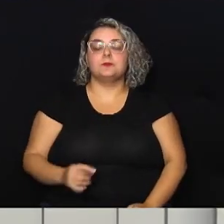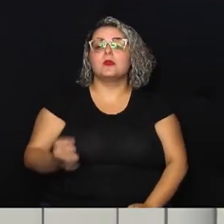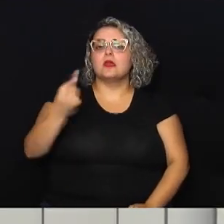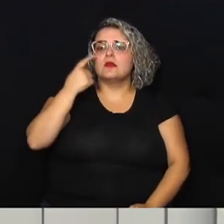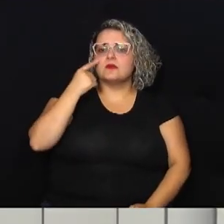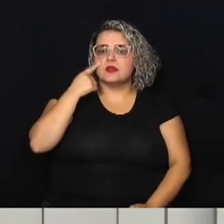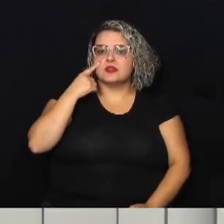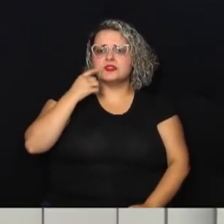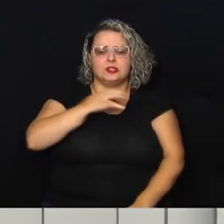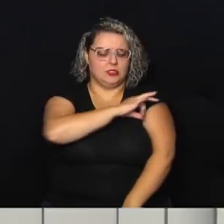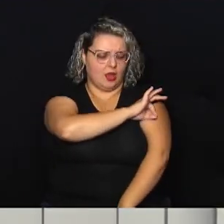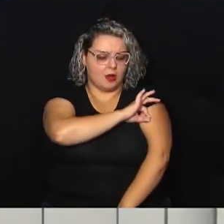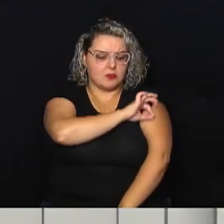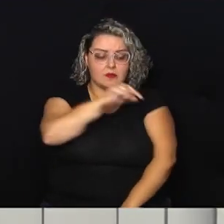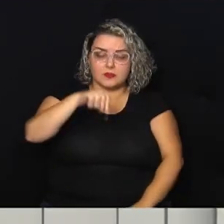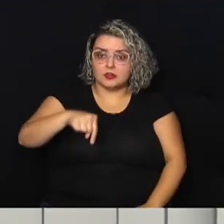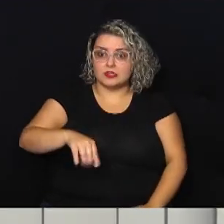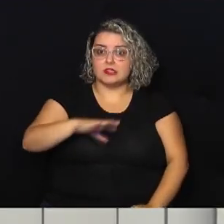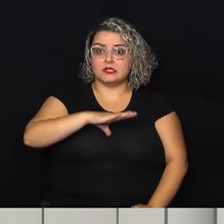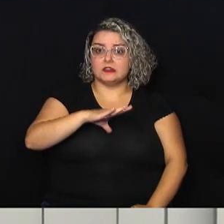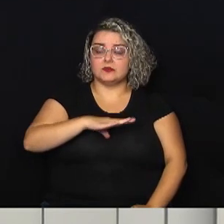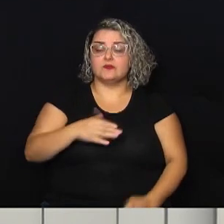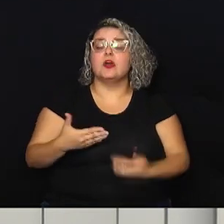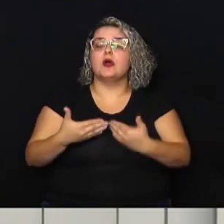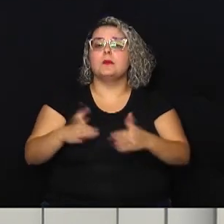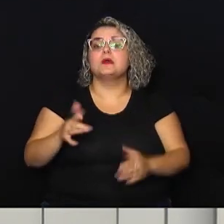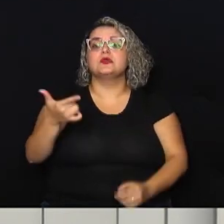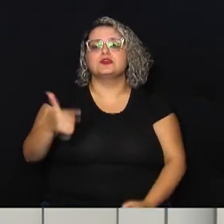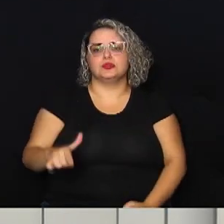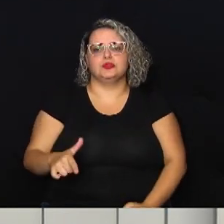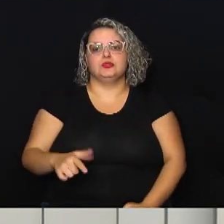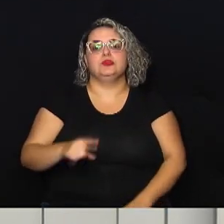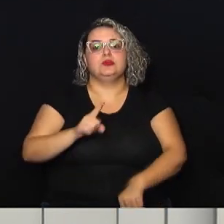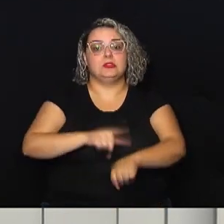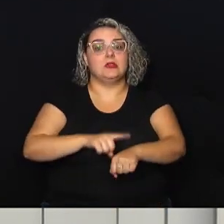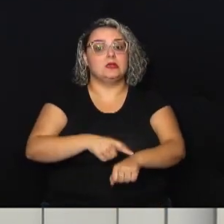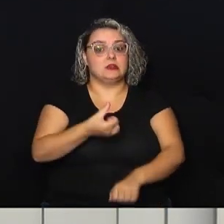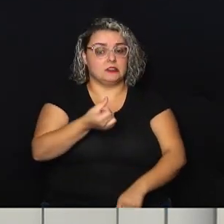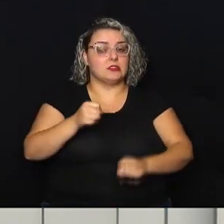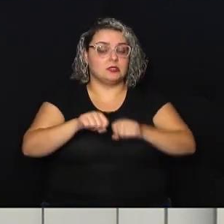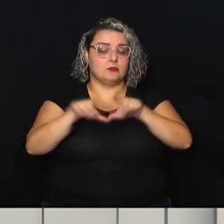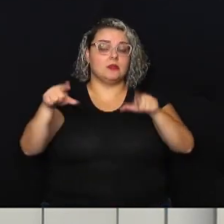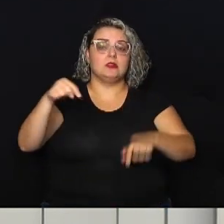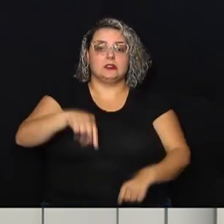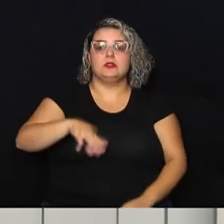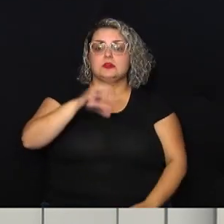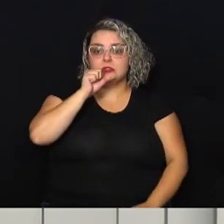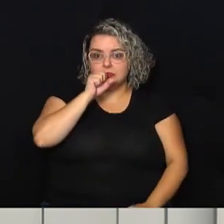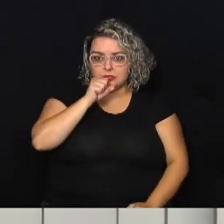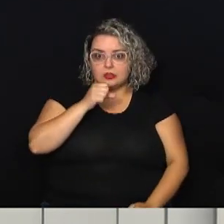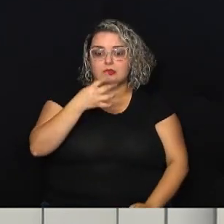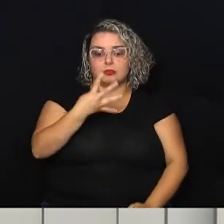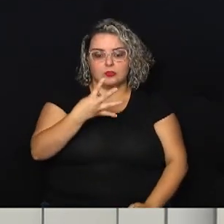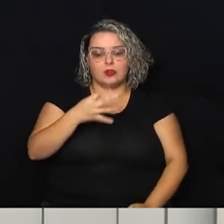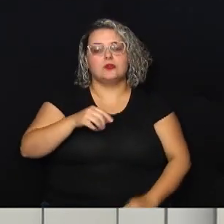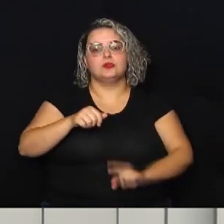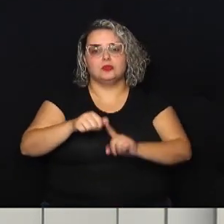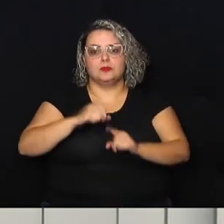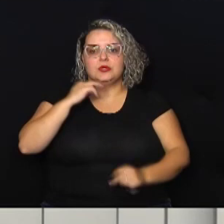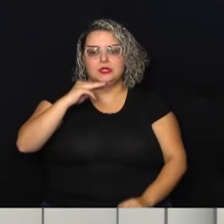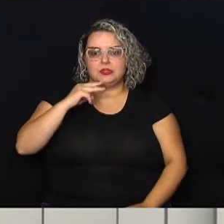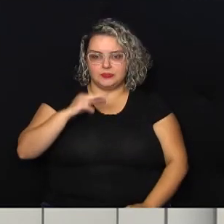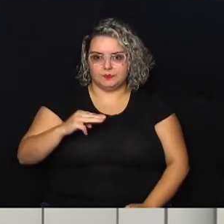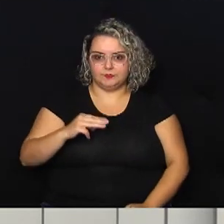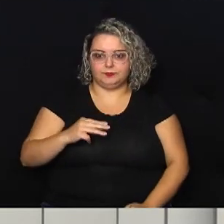A prefeitura aqui do município vai reabrir a partir das 6 horas da manhã deste sábado, 4 de março, a